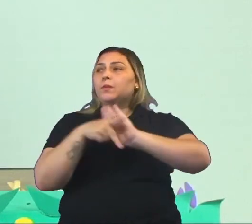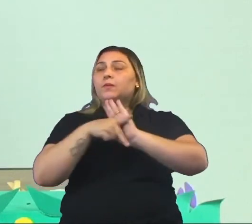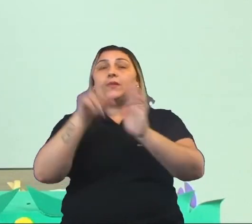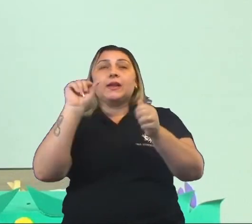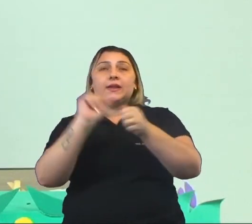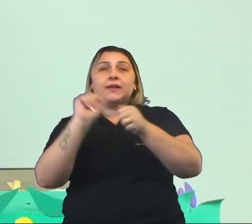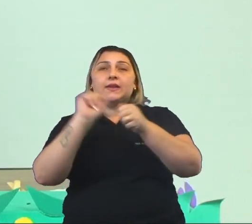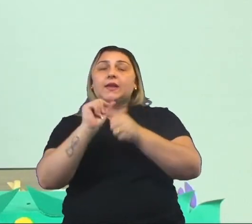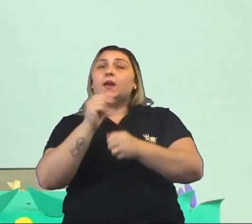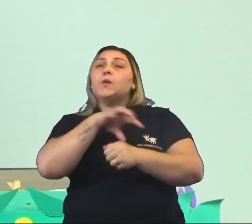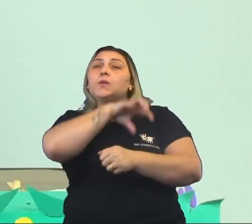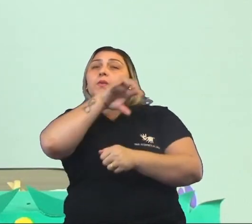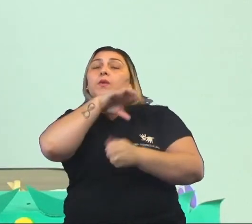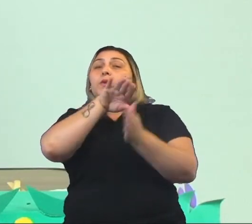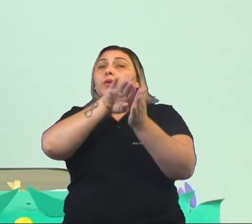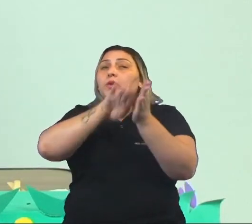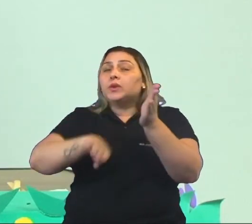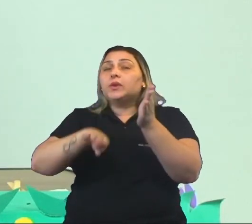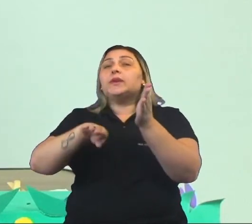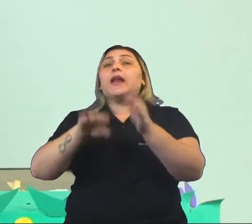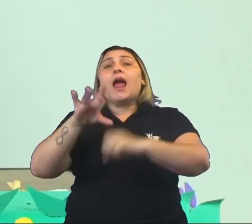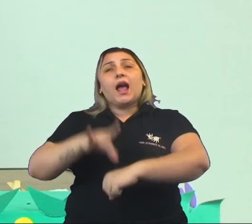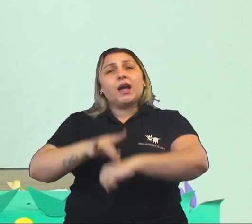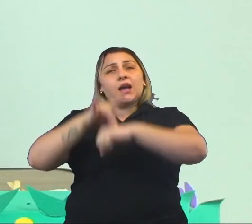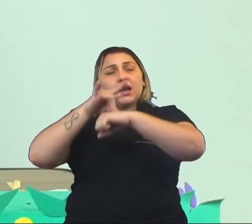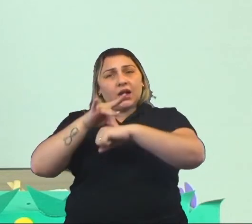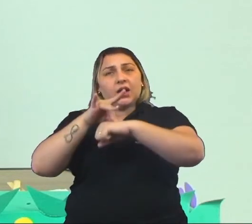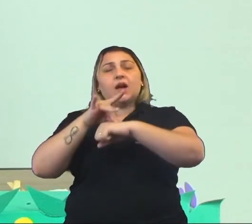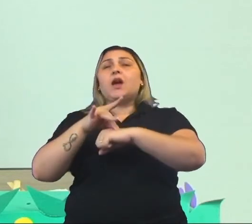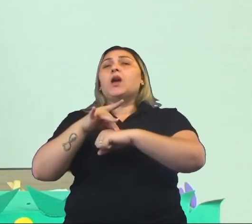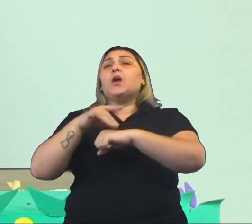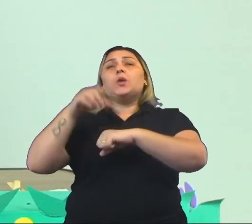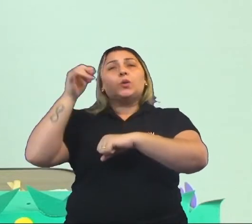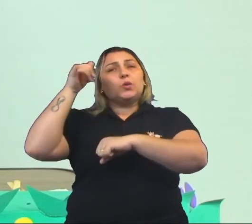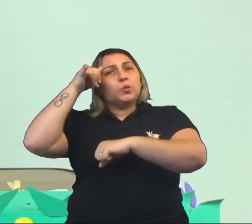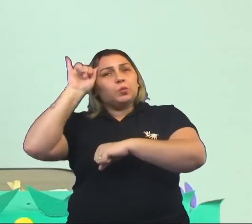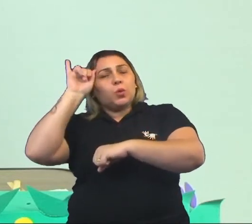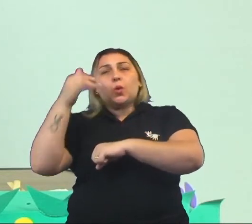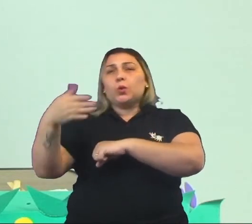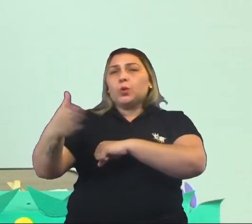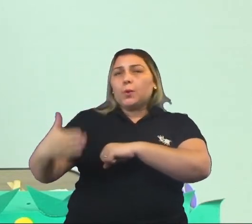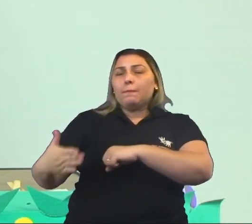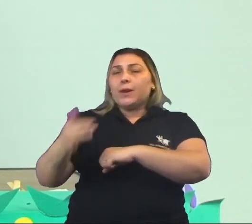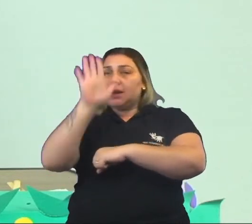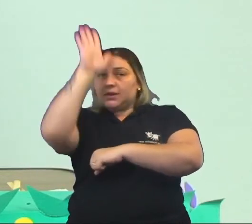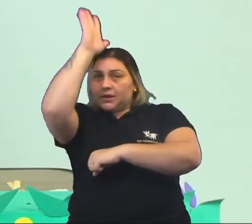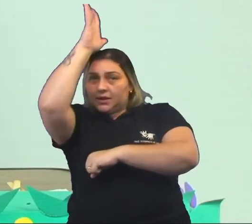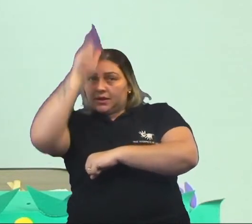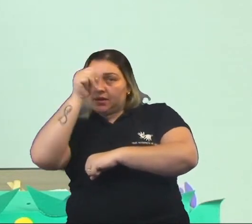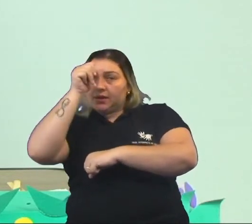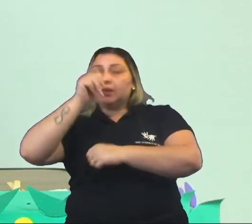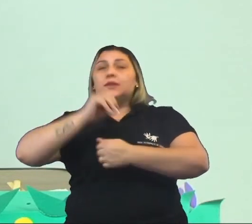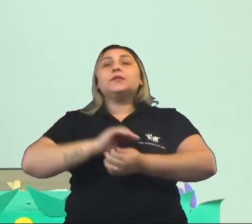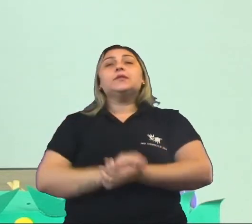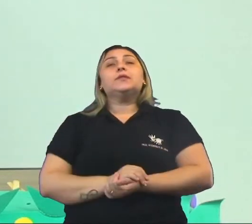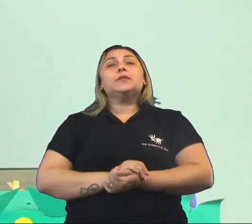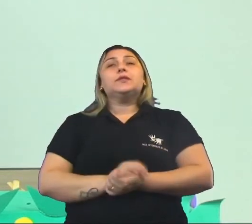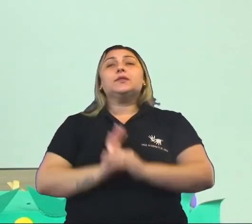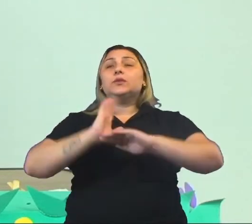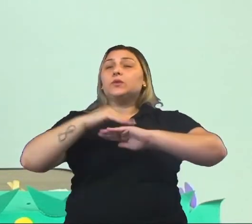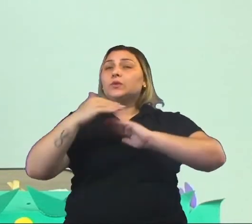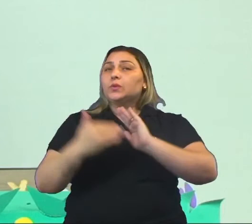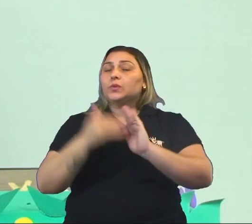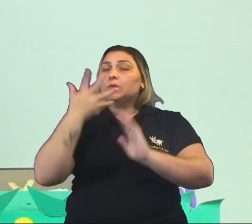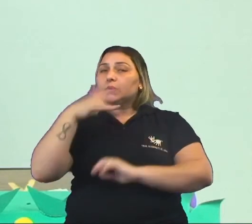seus animais, retiravam a carne, seja ele do boi, do peixe, da galinha. E tudo